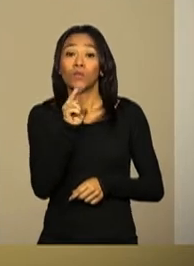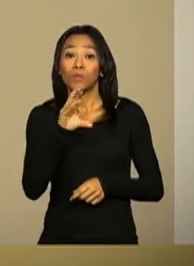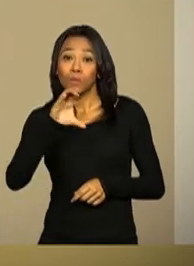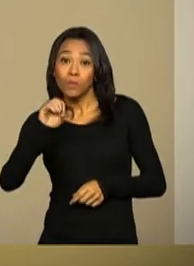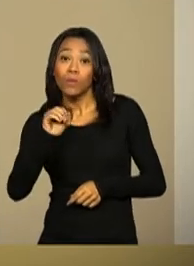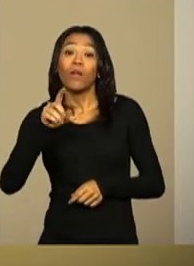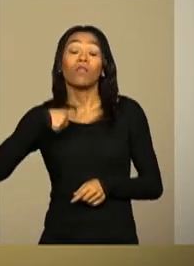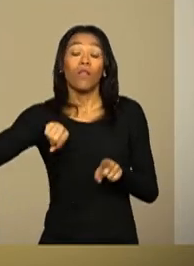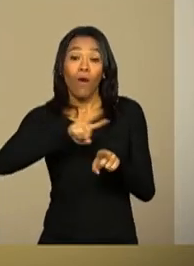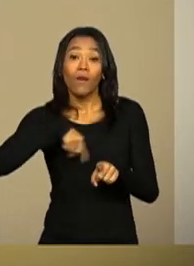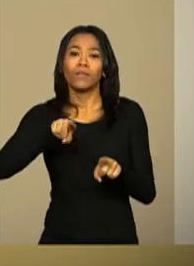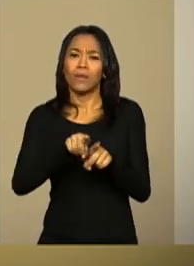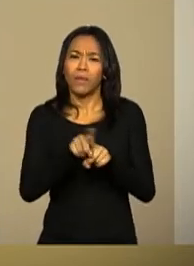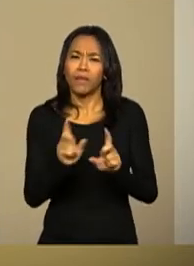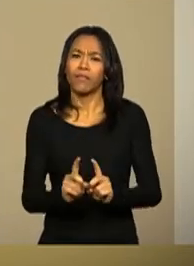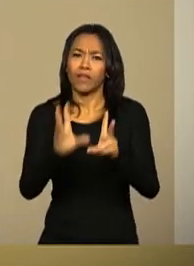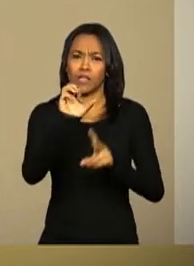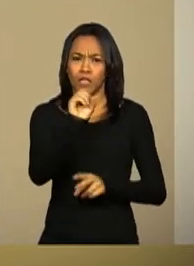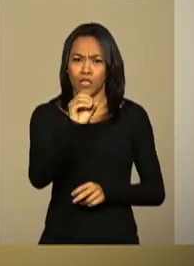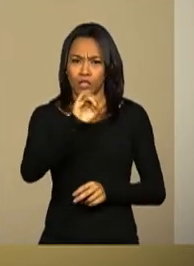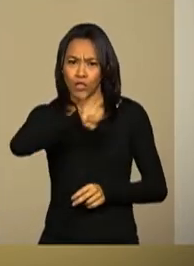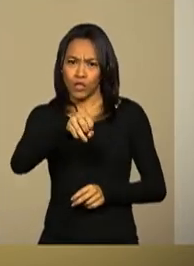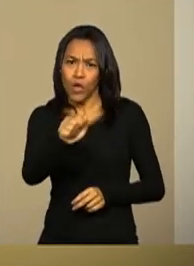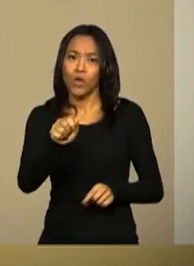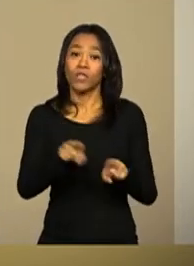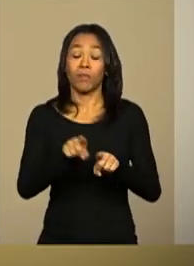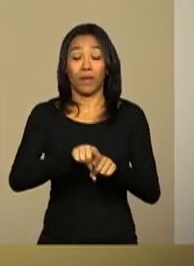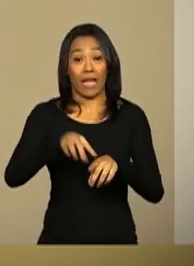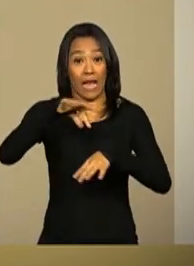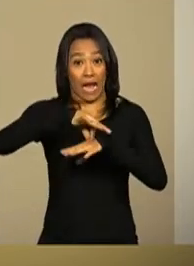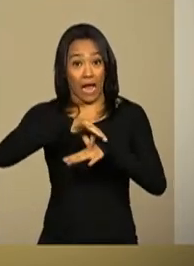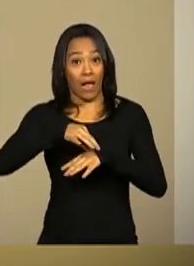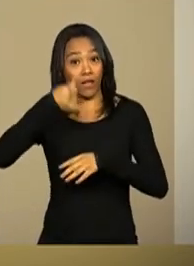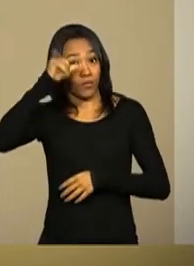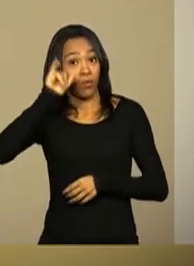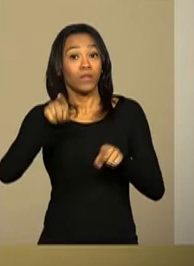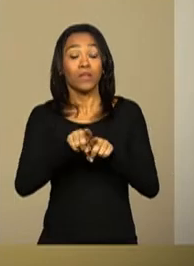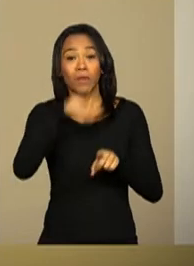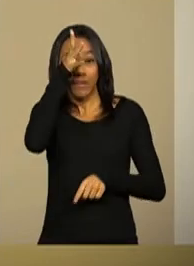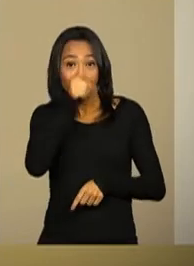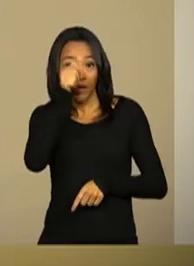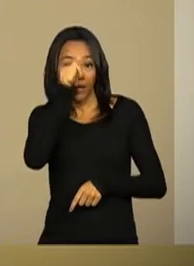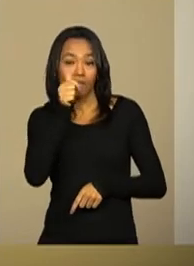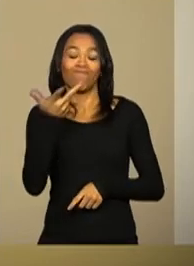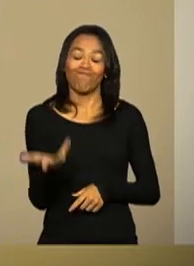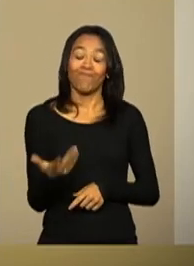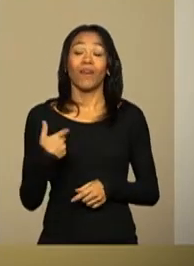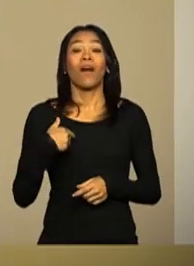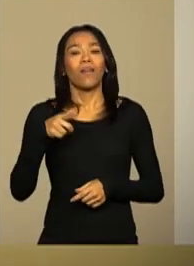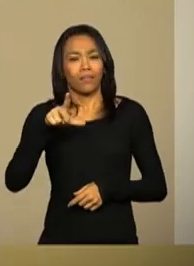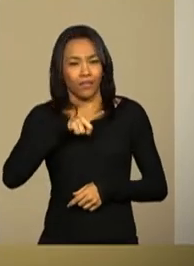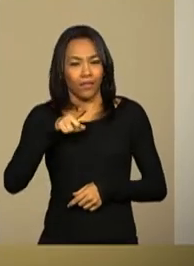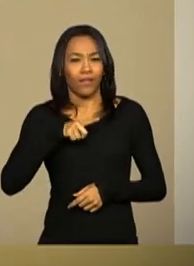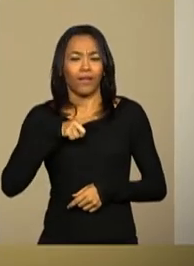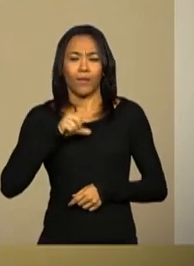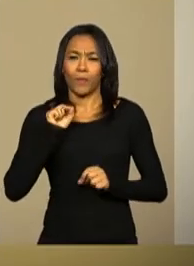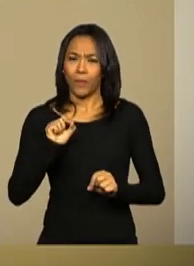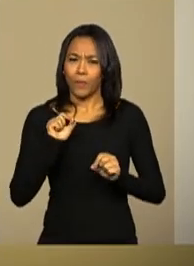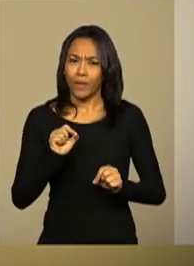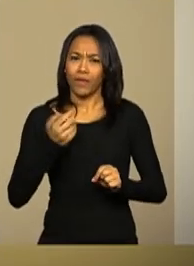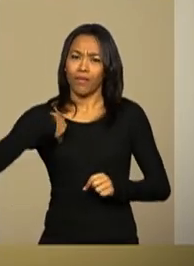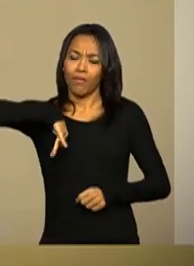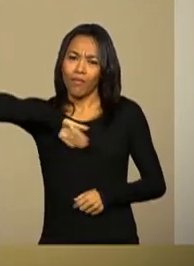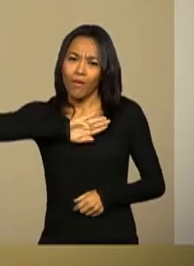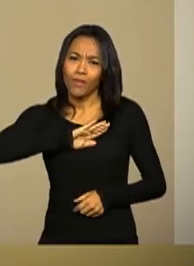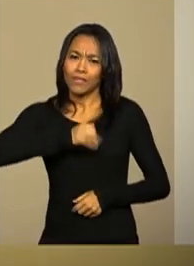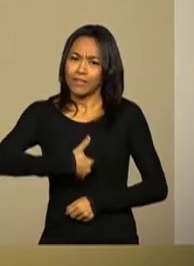os maiores exportadores de soja carne bovina e carne de frango Luciano Sem dúvida há motivos de sobra para